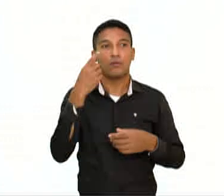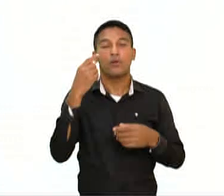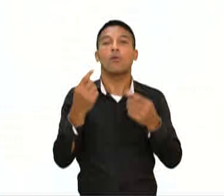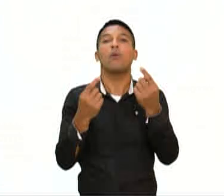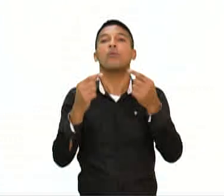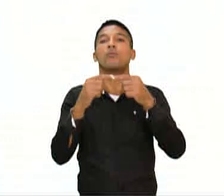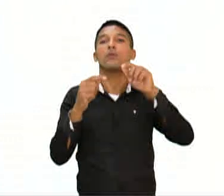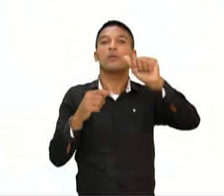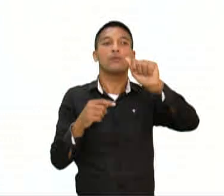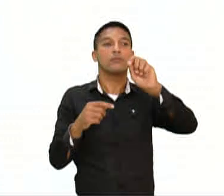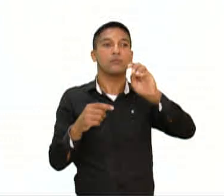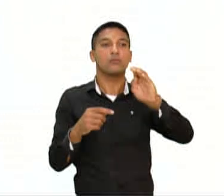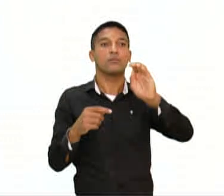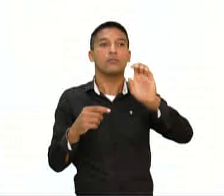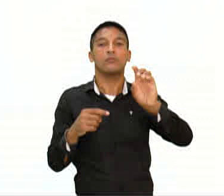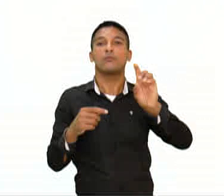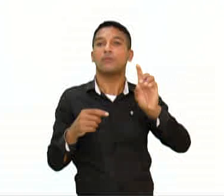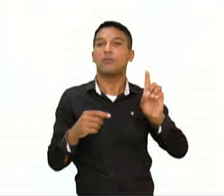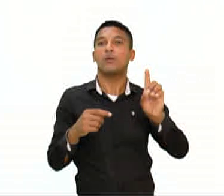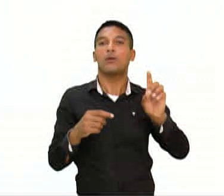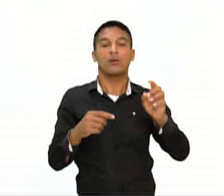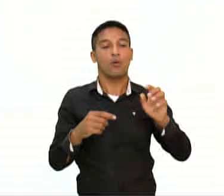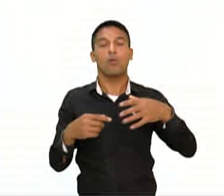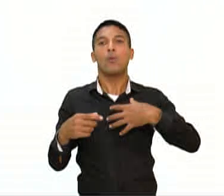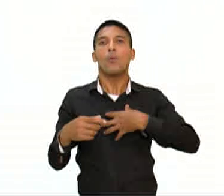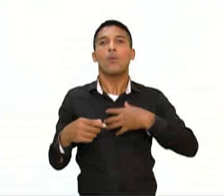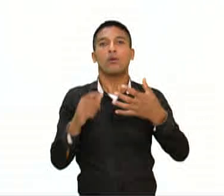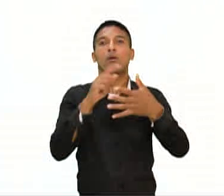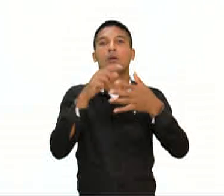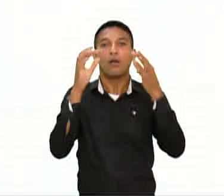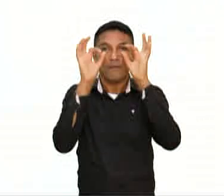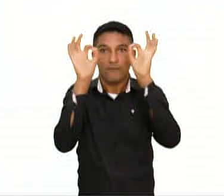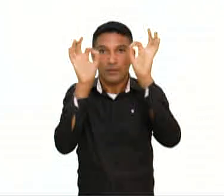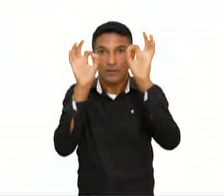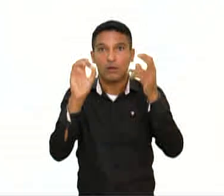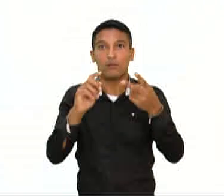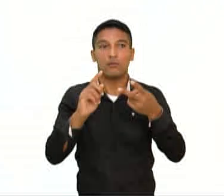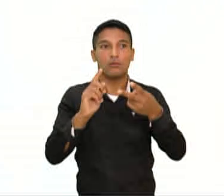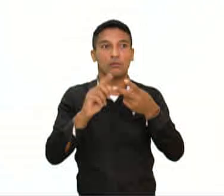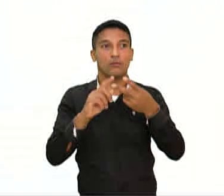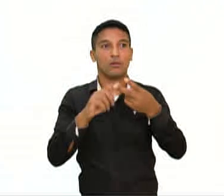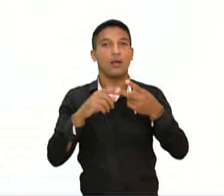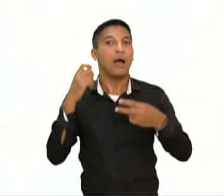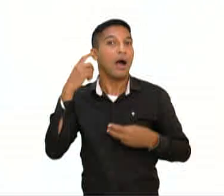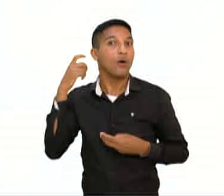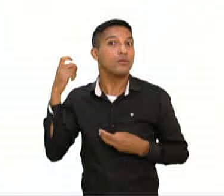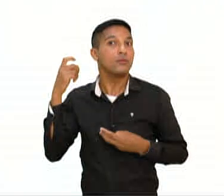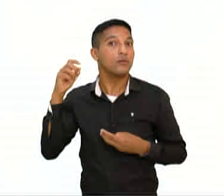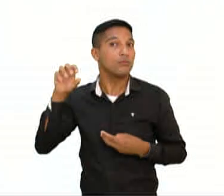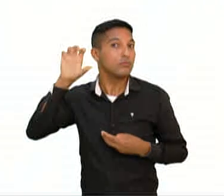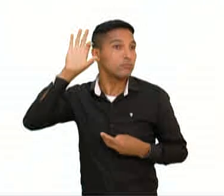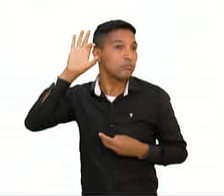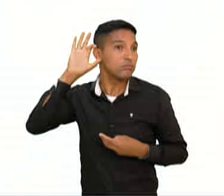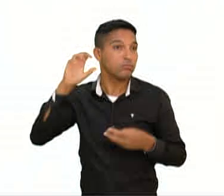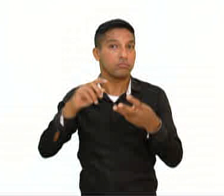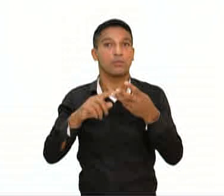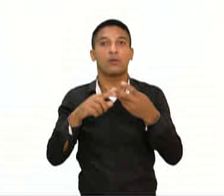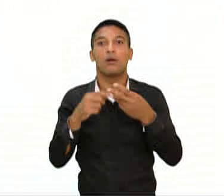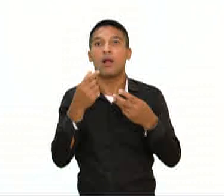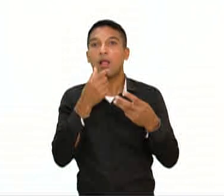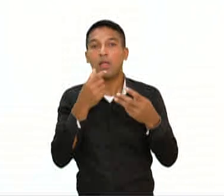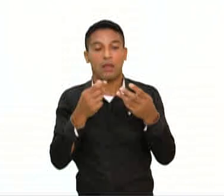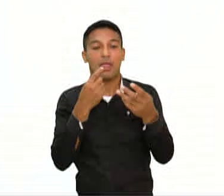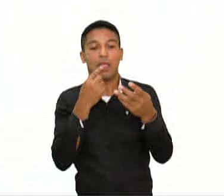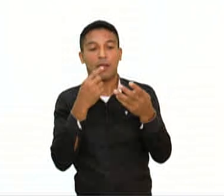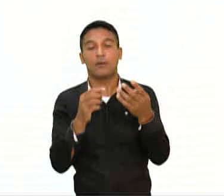B, visão e audição. Alternativa C, olfação e audição. Alternativa D, gustação e visão. Ou alternativa E,